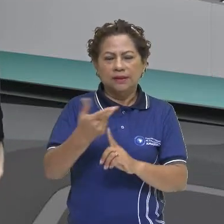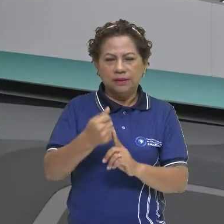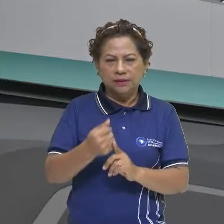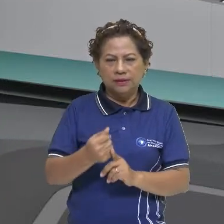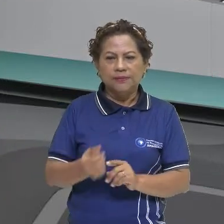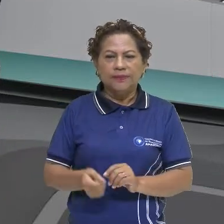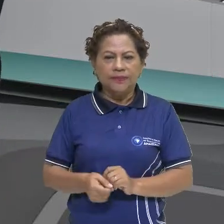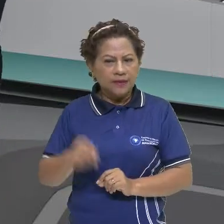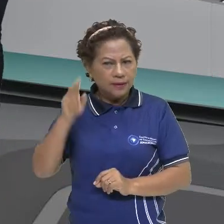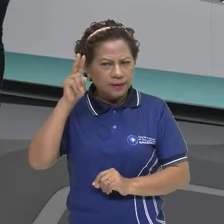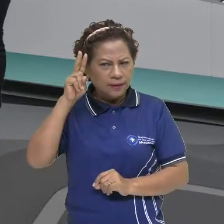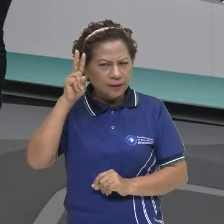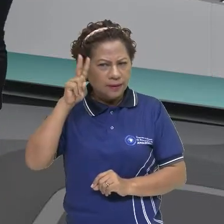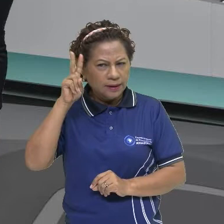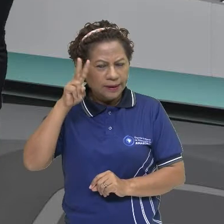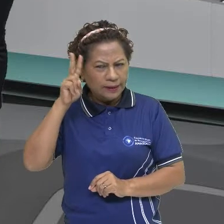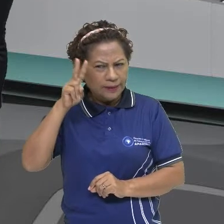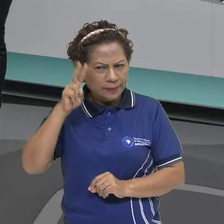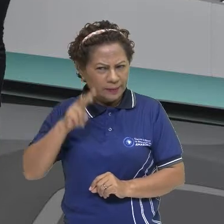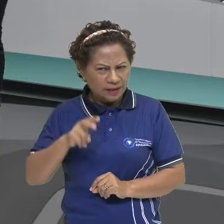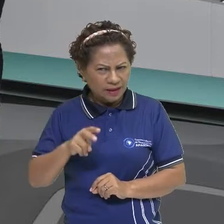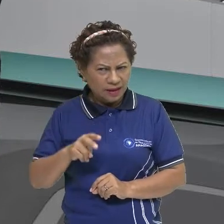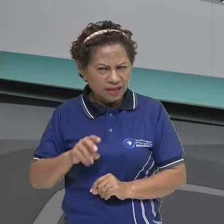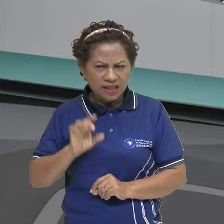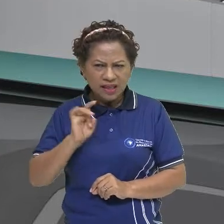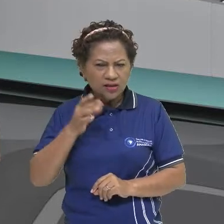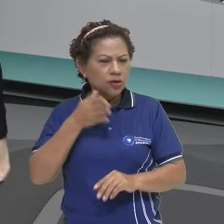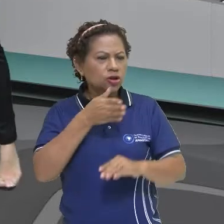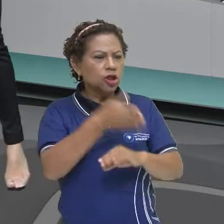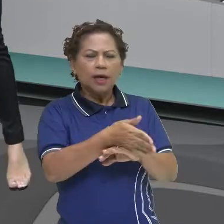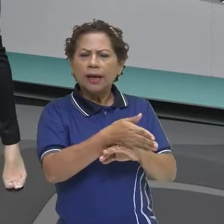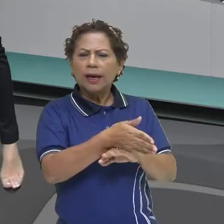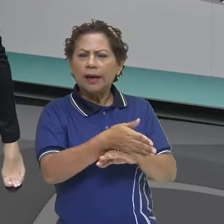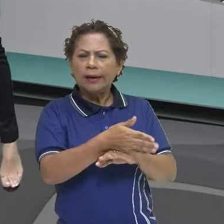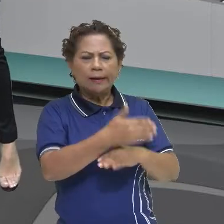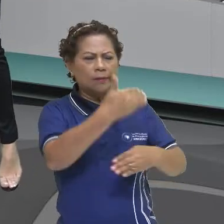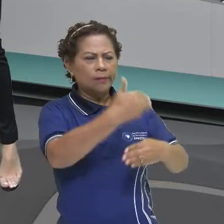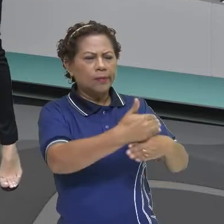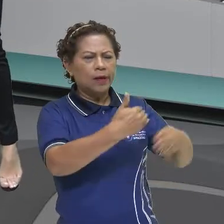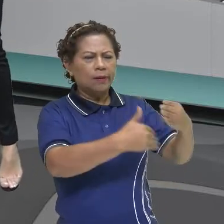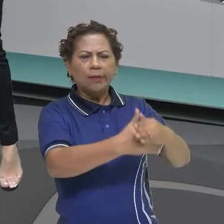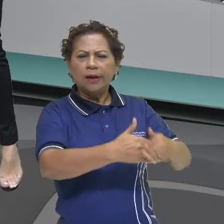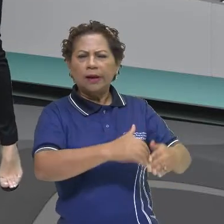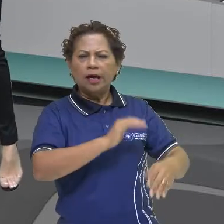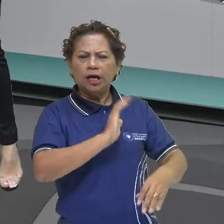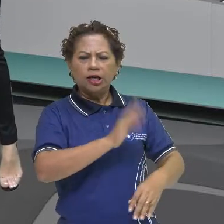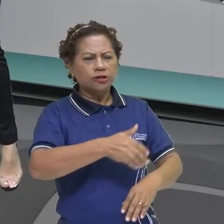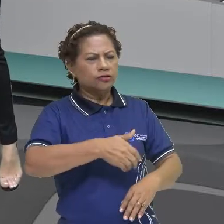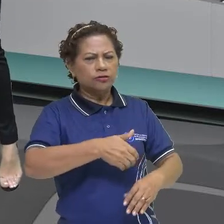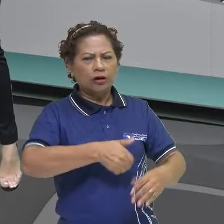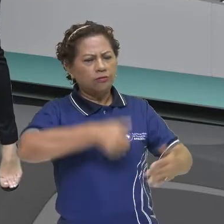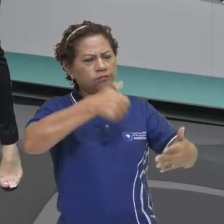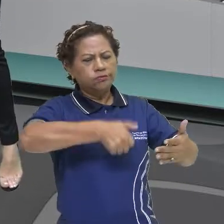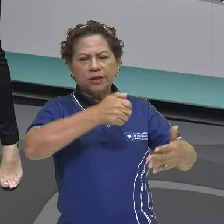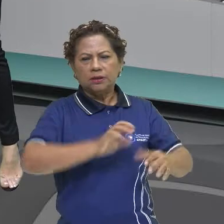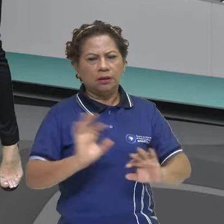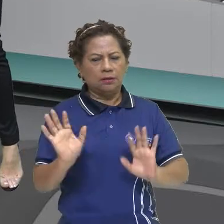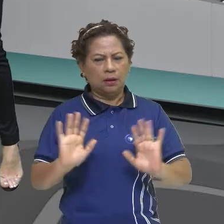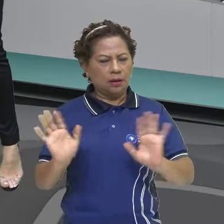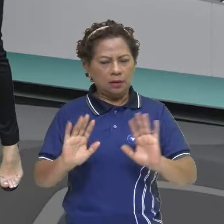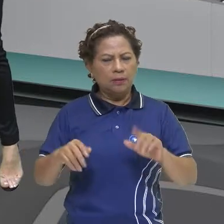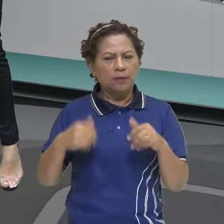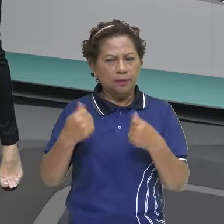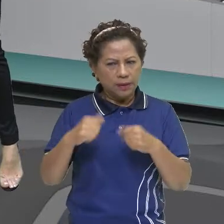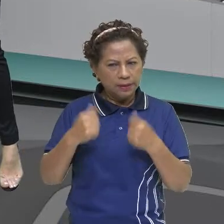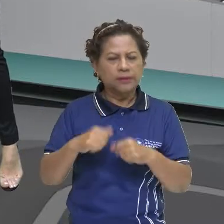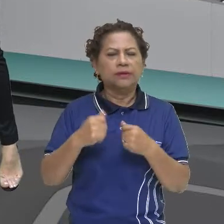lembrar que não é simplesmente chegar lá e desenhar num muro, né? A gente vai ver daqui a pouco a diferença, inclusive, do grafite para